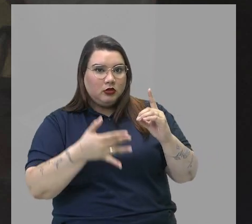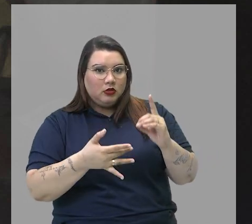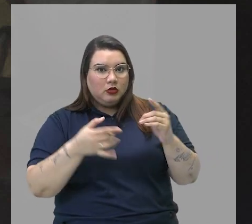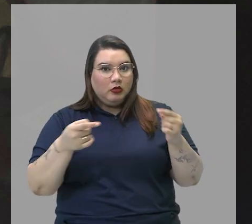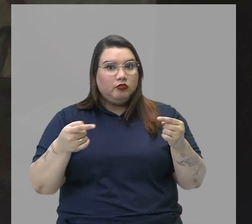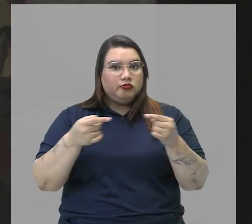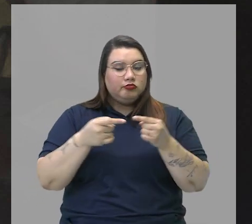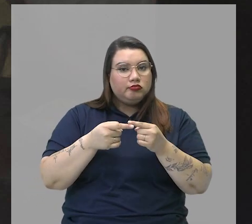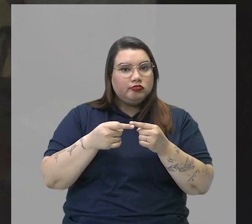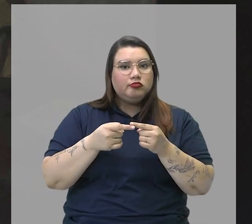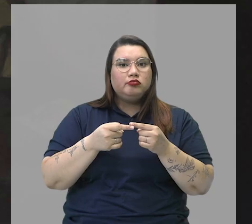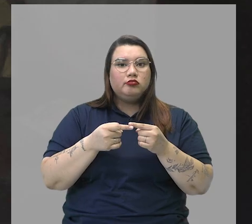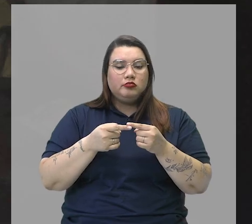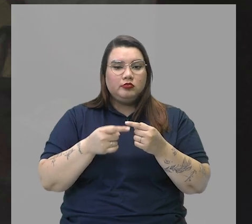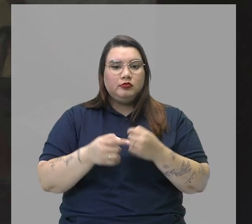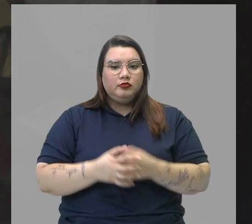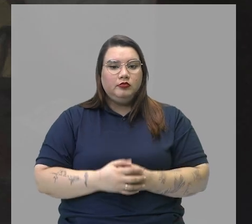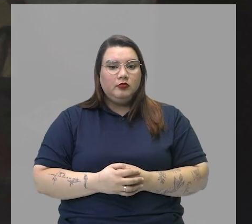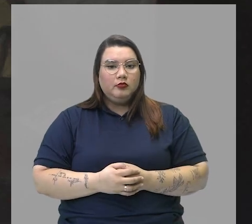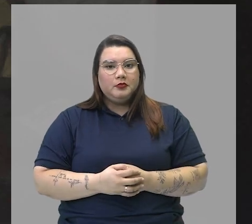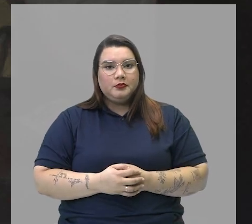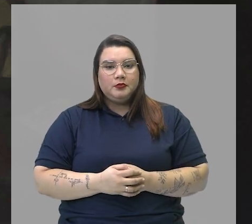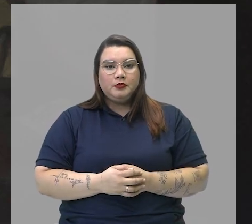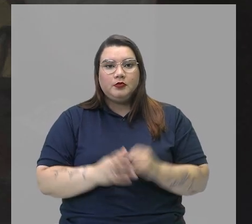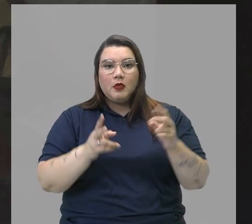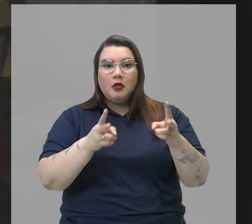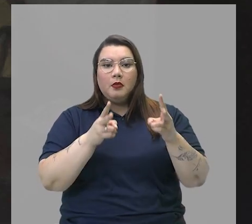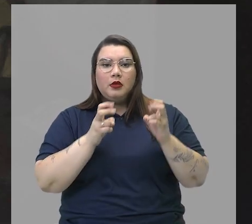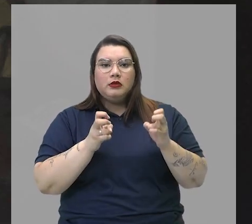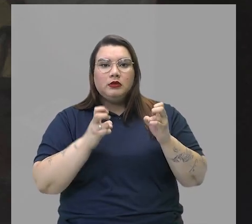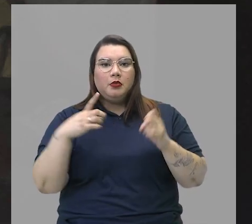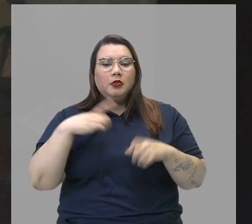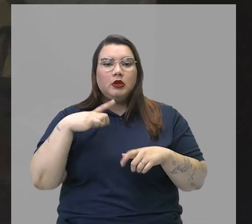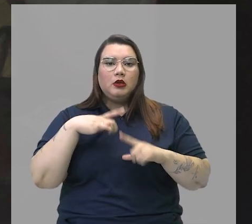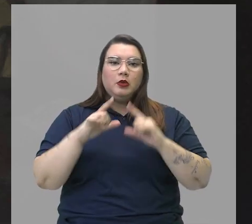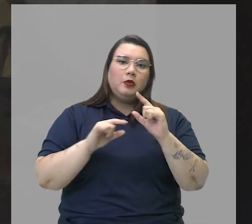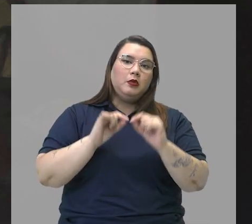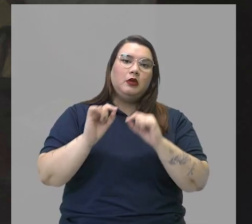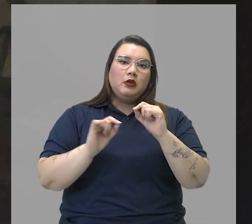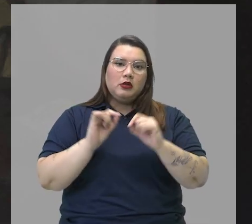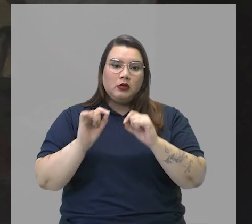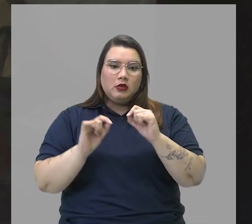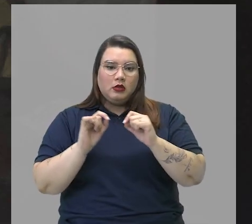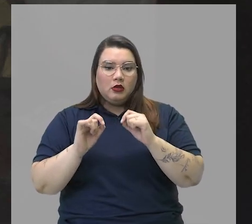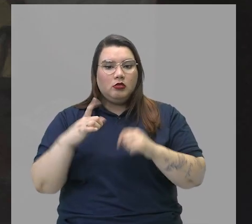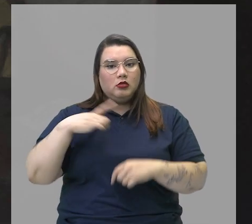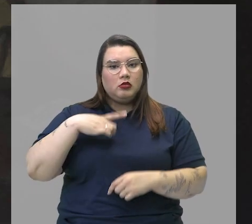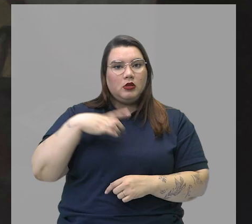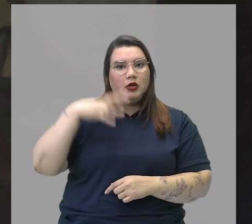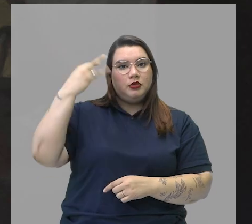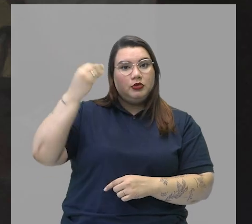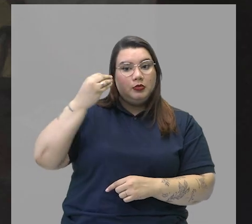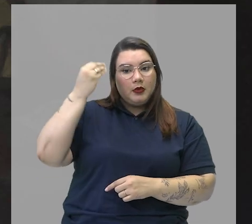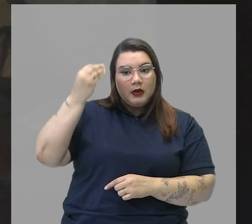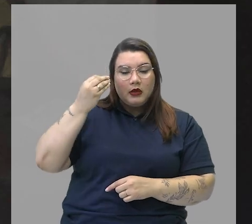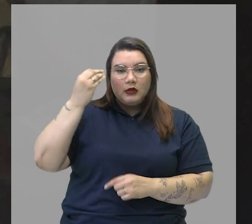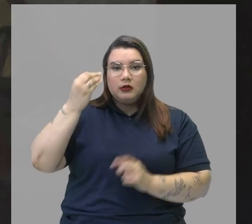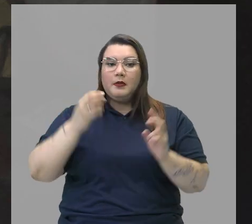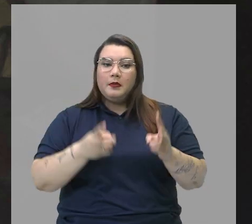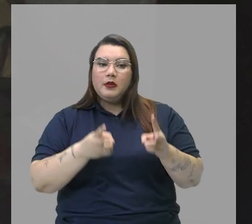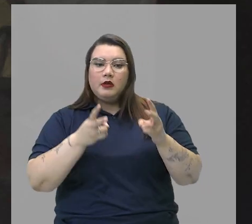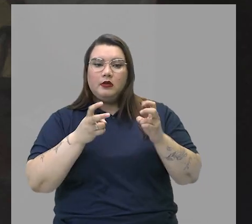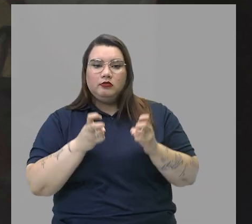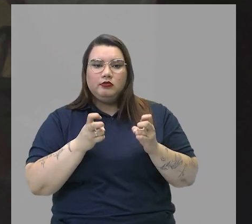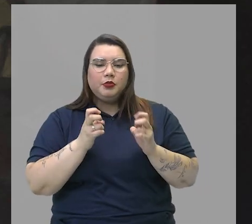descrever essa luz, você observa aí o que ele está fazendo. Ele fez esse experimento